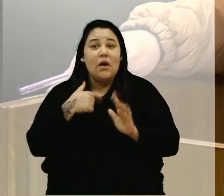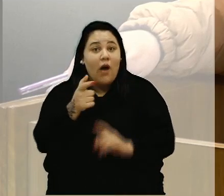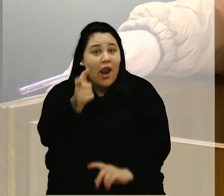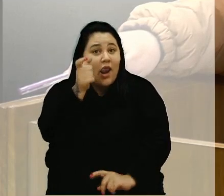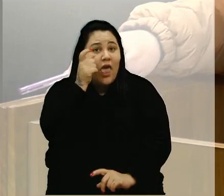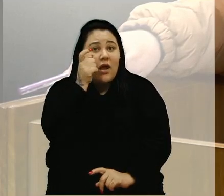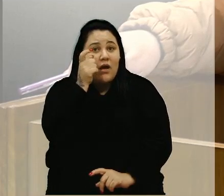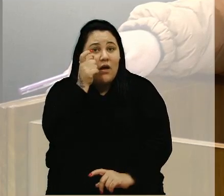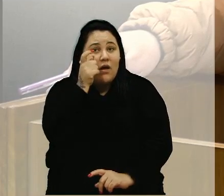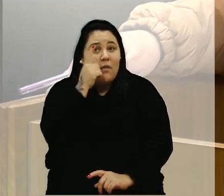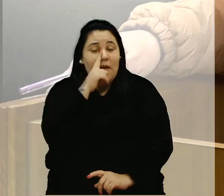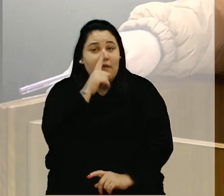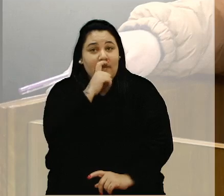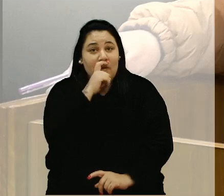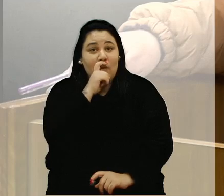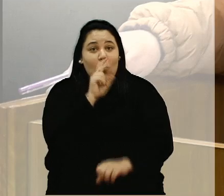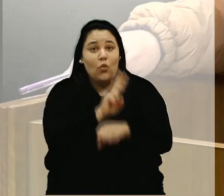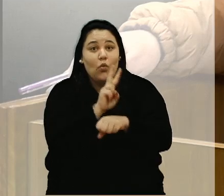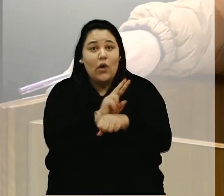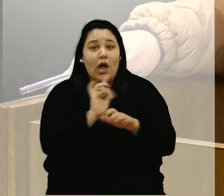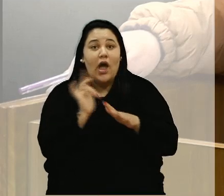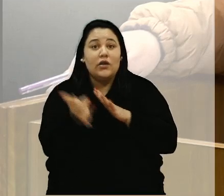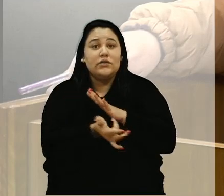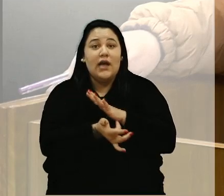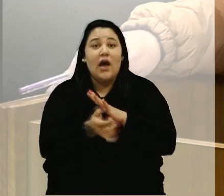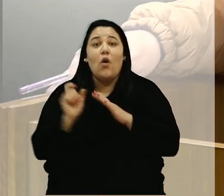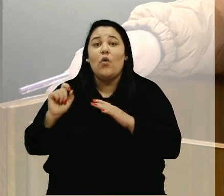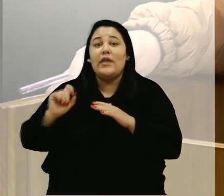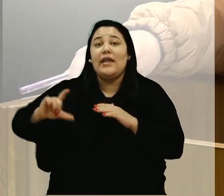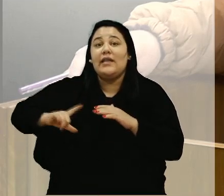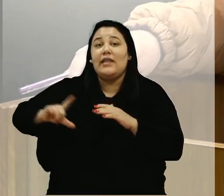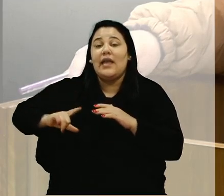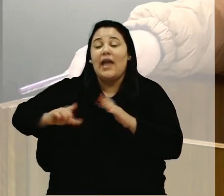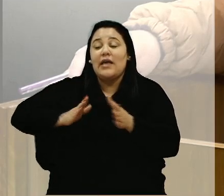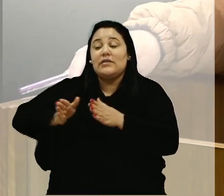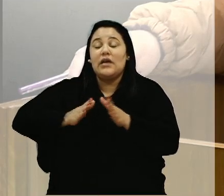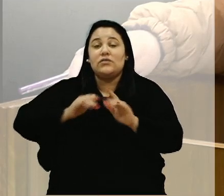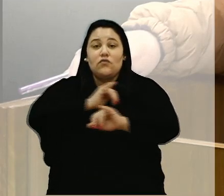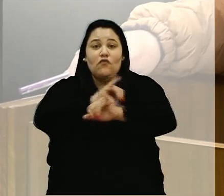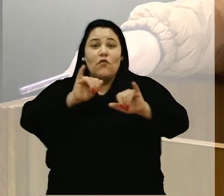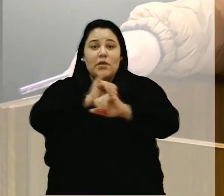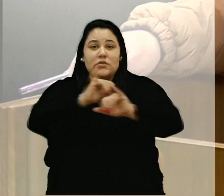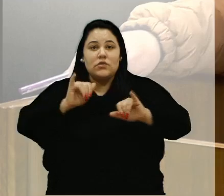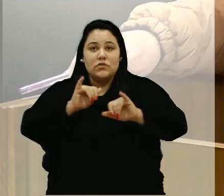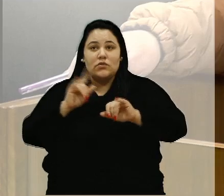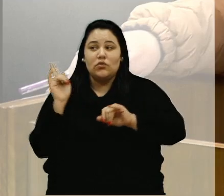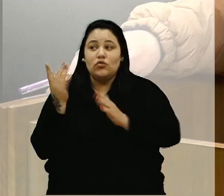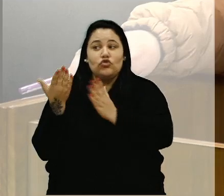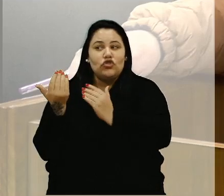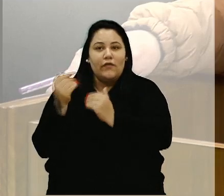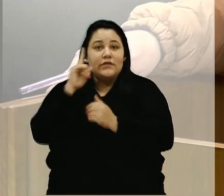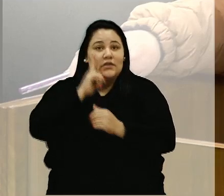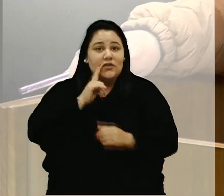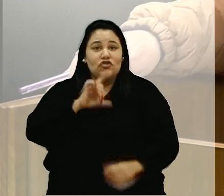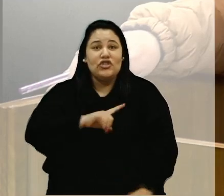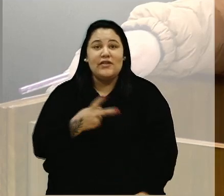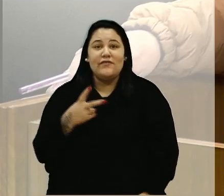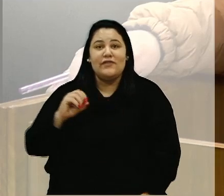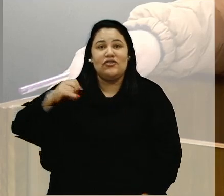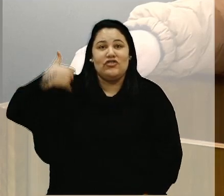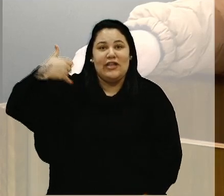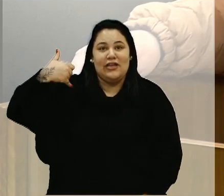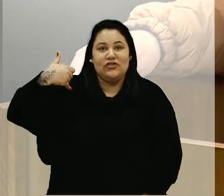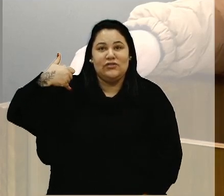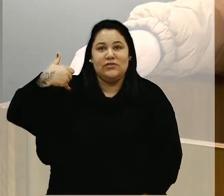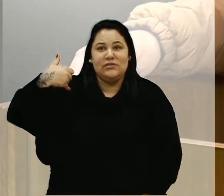redes sociais dos seus filhos, o que eles estão consumindo de informação. O jovem lá dos Estados Unidos tinha 20 anos. Um